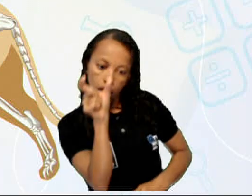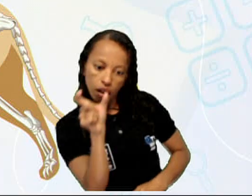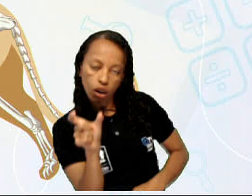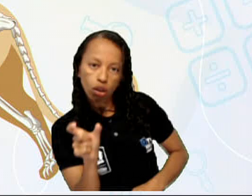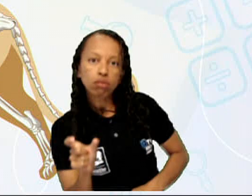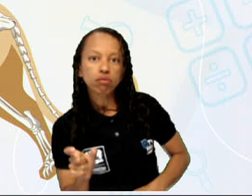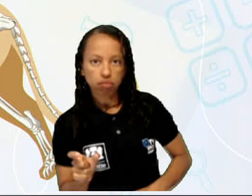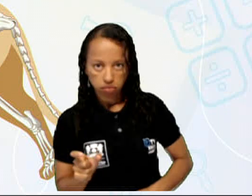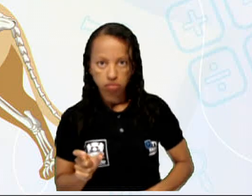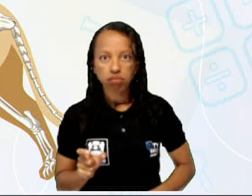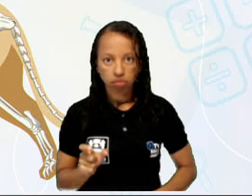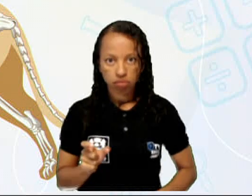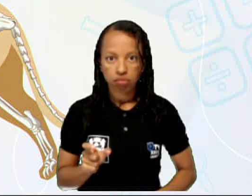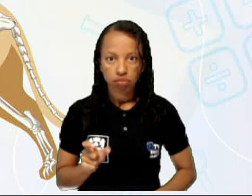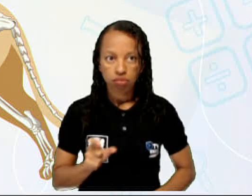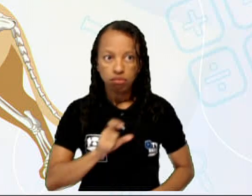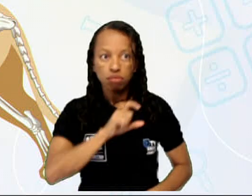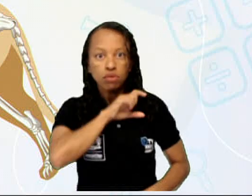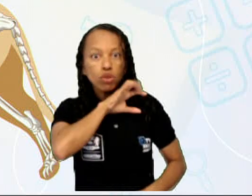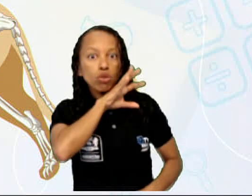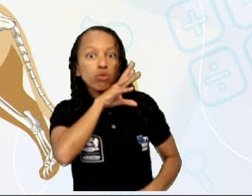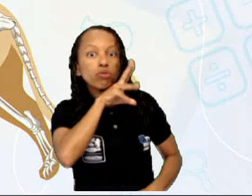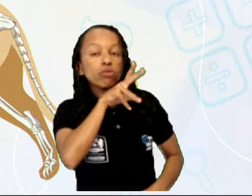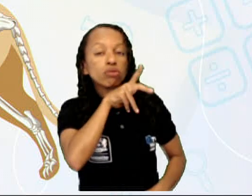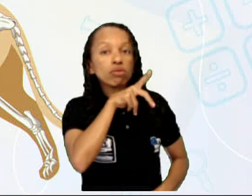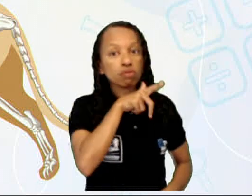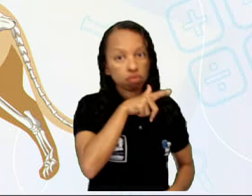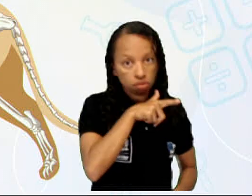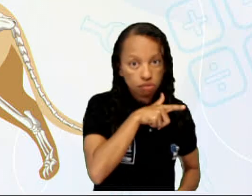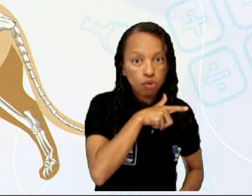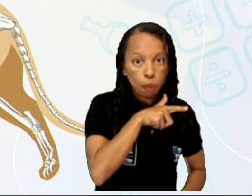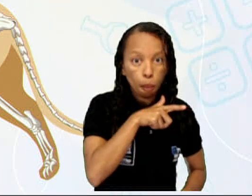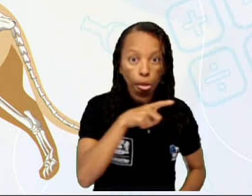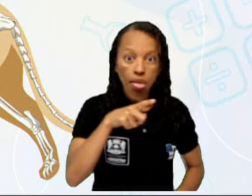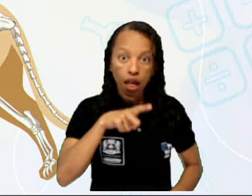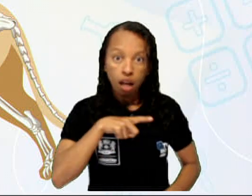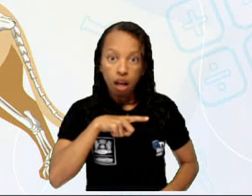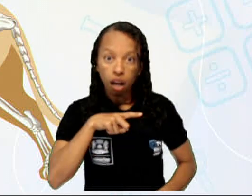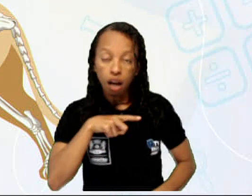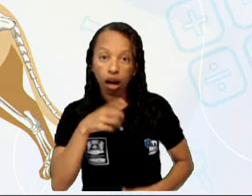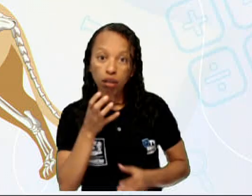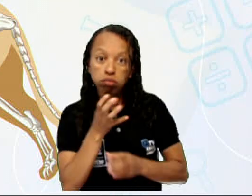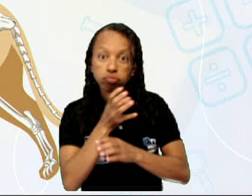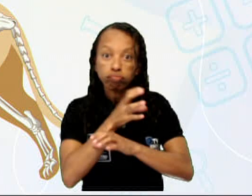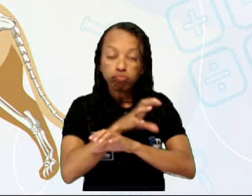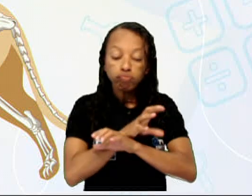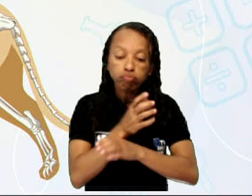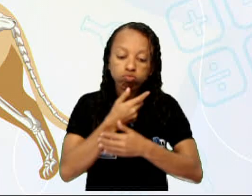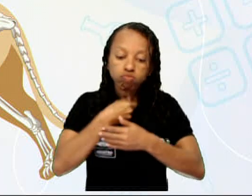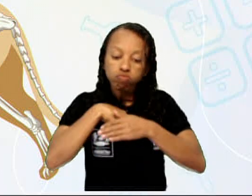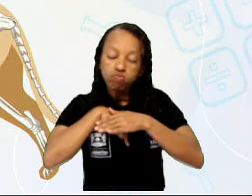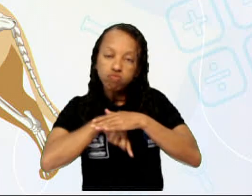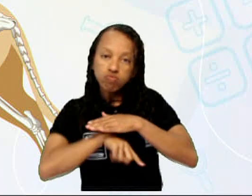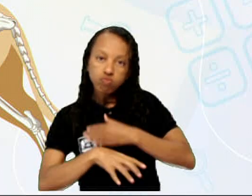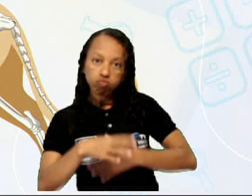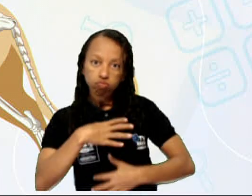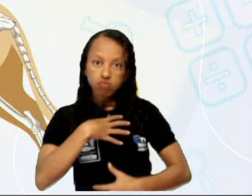coluna vertebral. Os animais vertebrados, ele tem o esqueleto interno ao